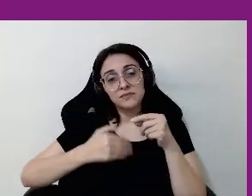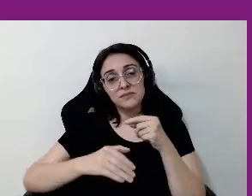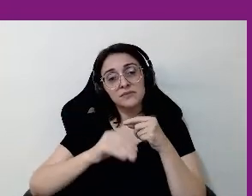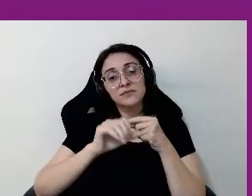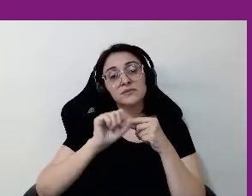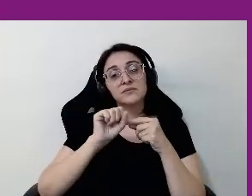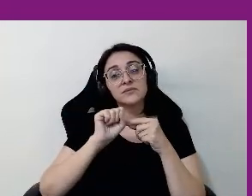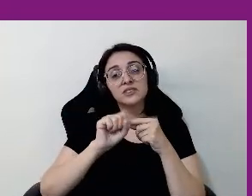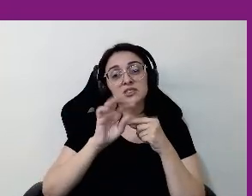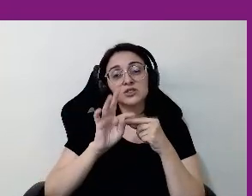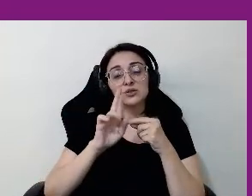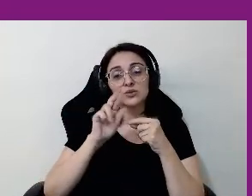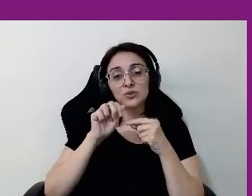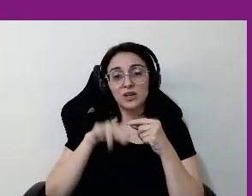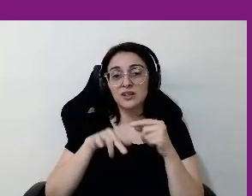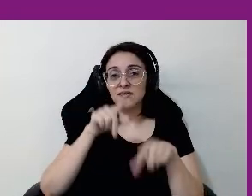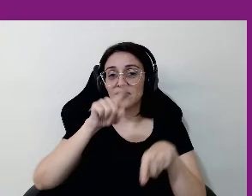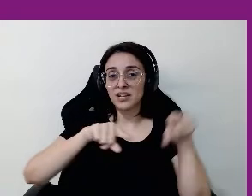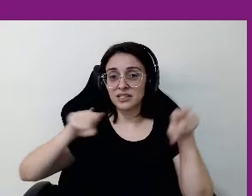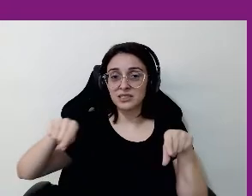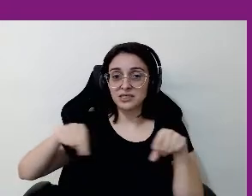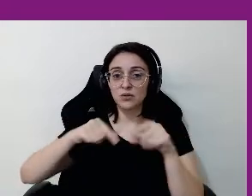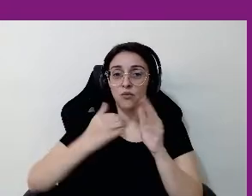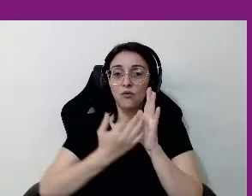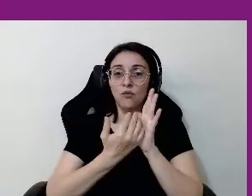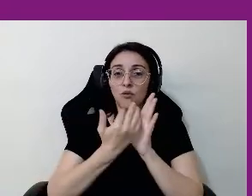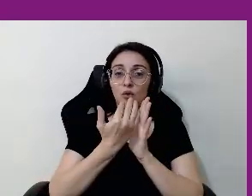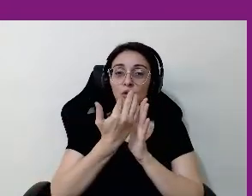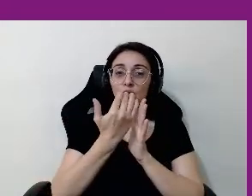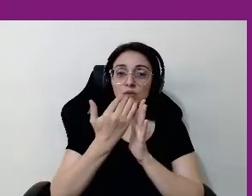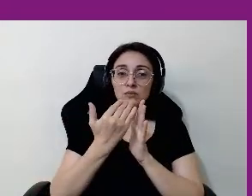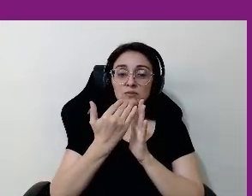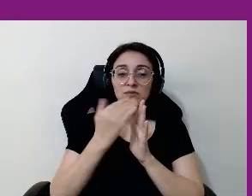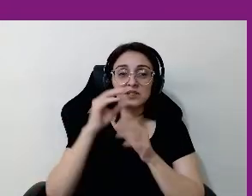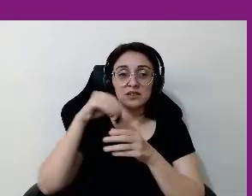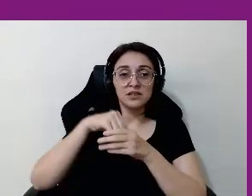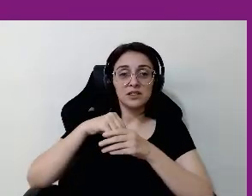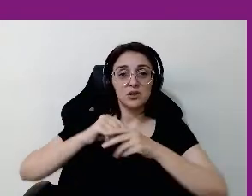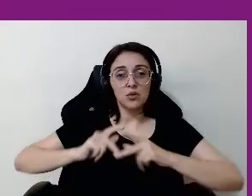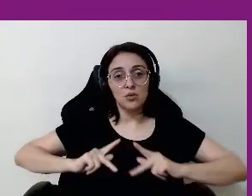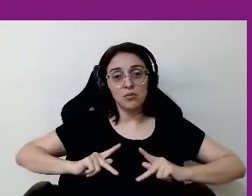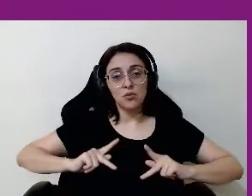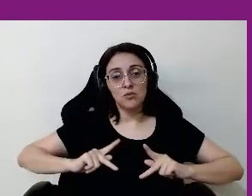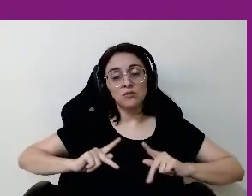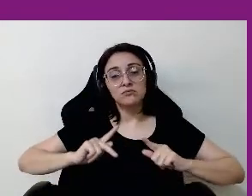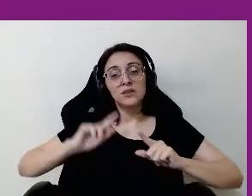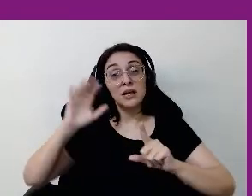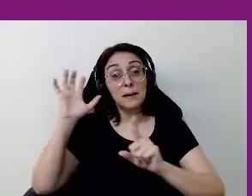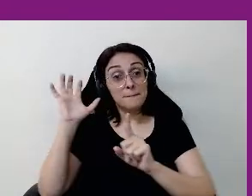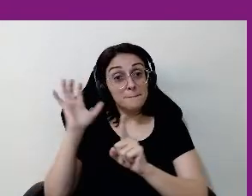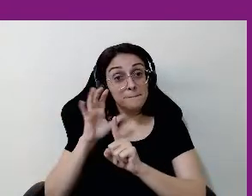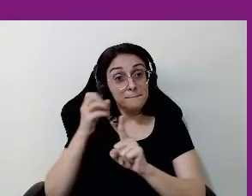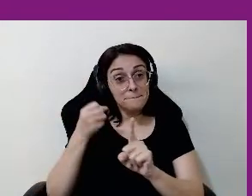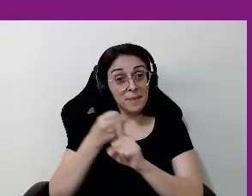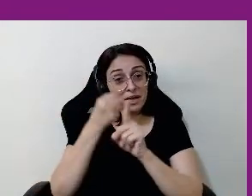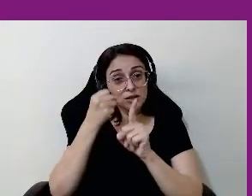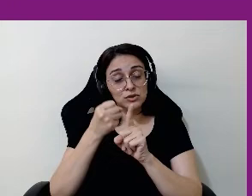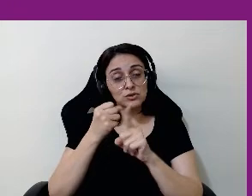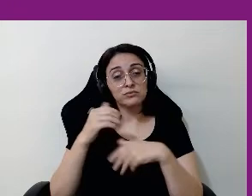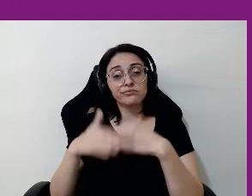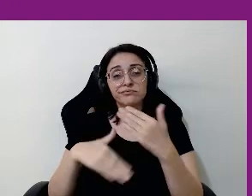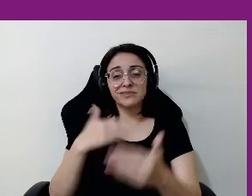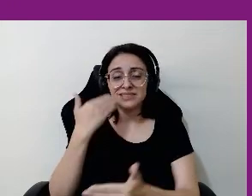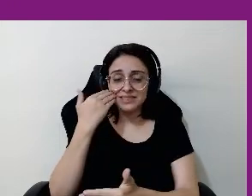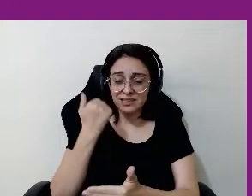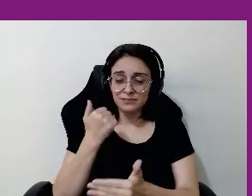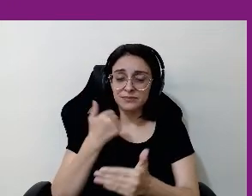consequentemente, essa variação do volume sobre a superfície pulmonar. Isso tem impacto prognóstico e a gente sabe